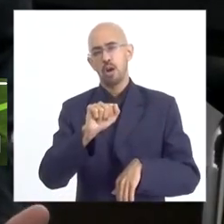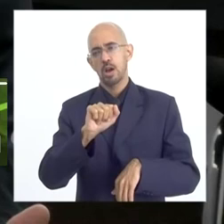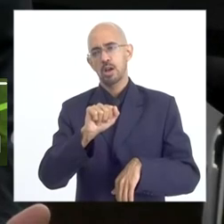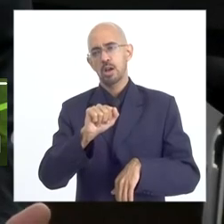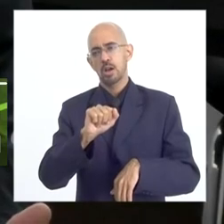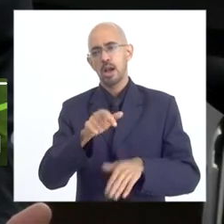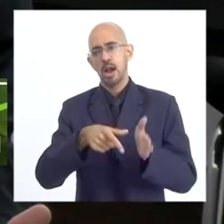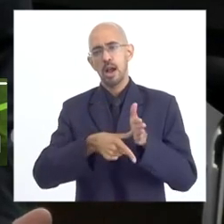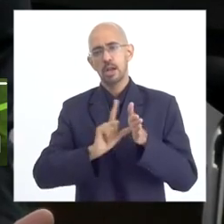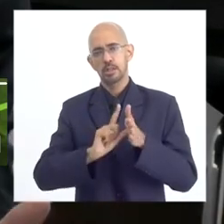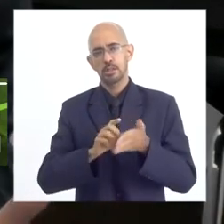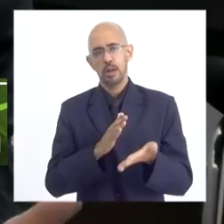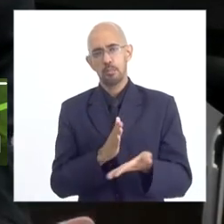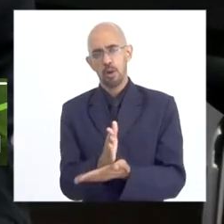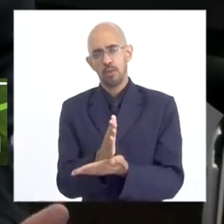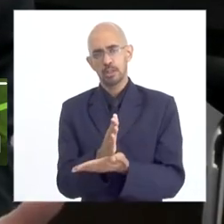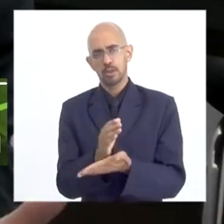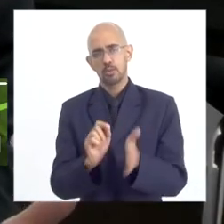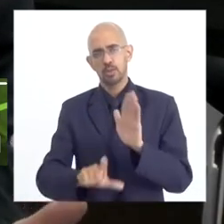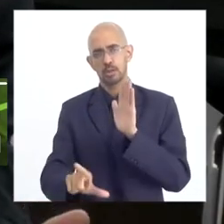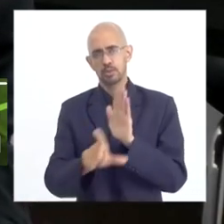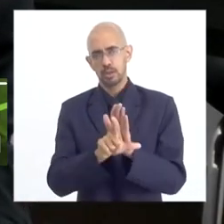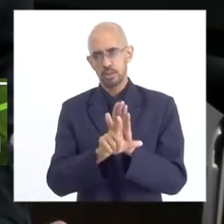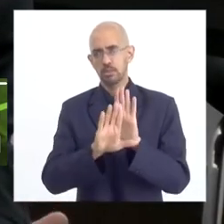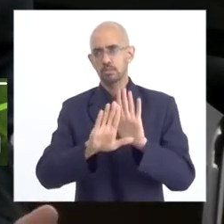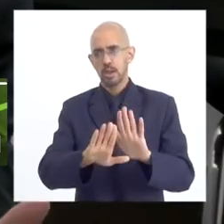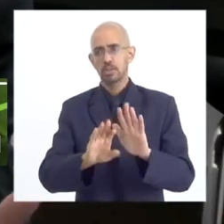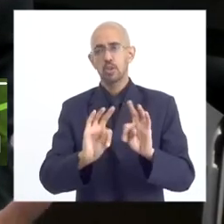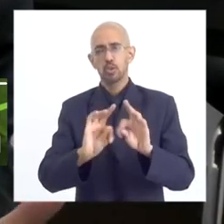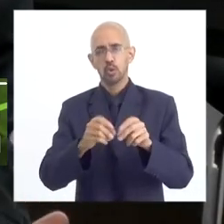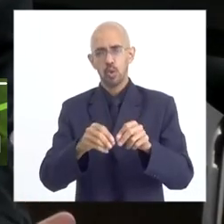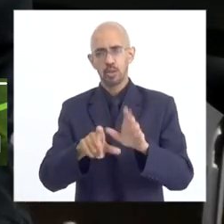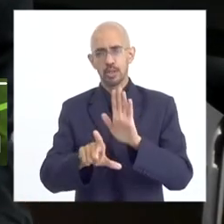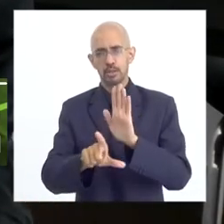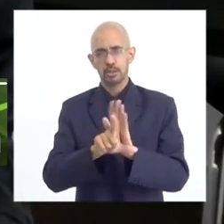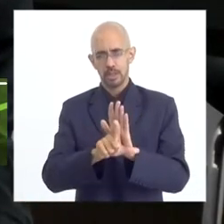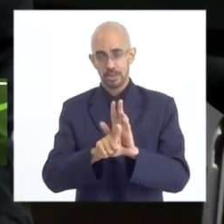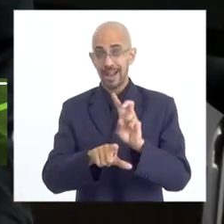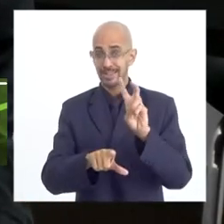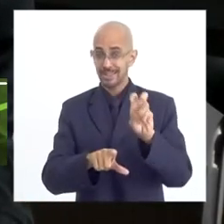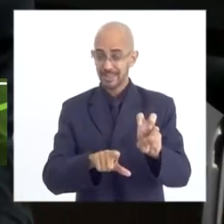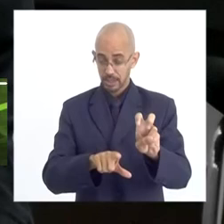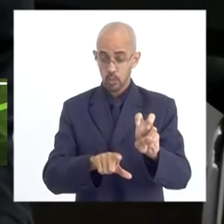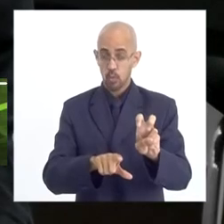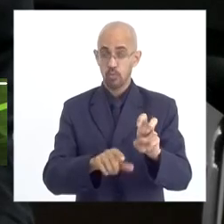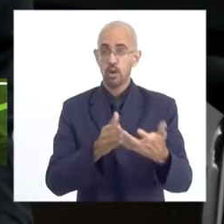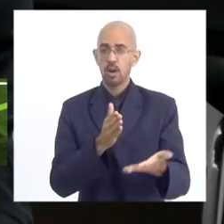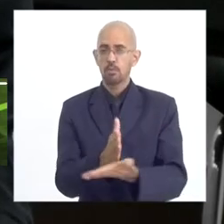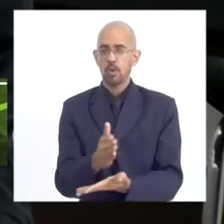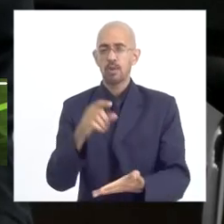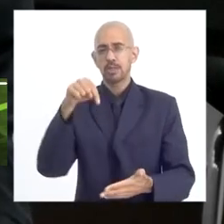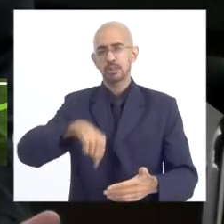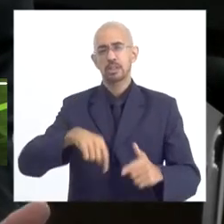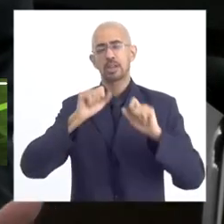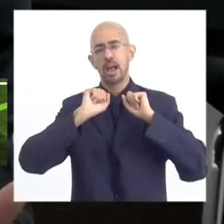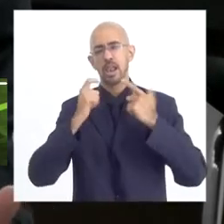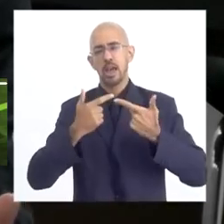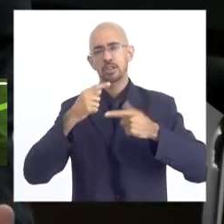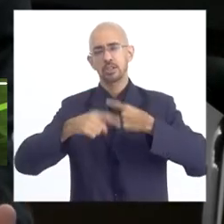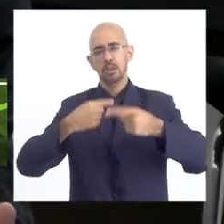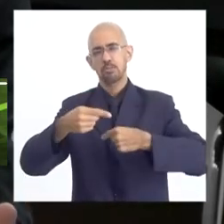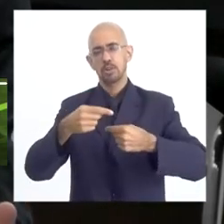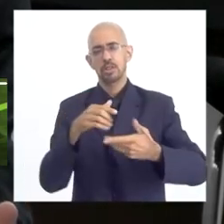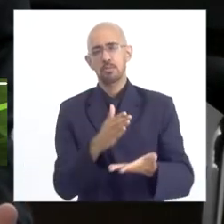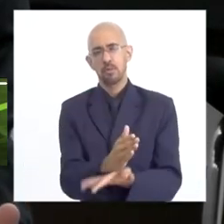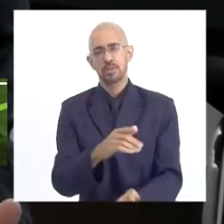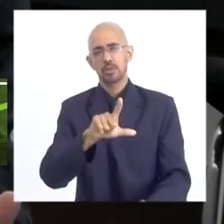leis. Todas as leis do regime de recuperação fiscal, as 5, foram aprovadas aqui depois da aprovação da LOA.